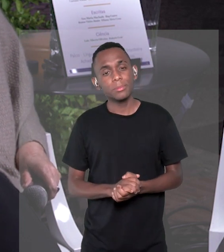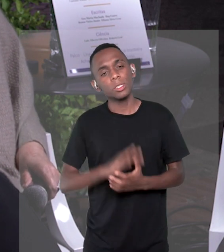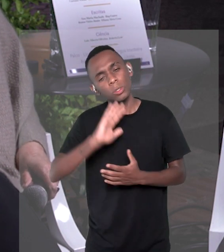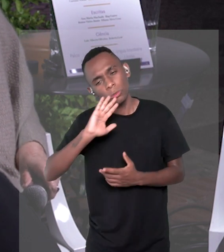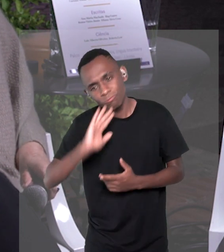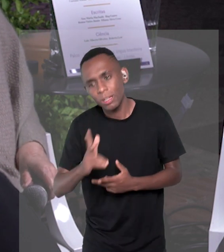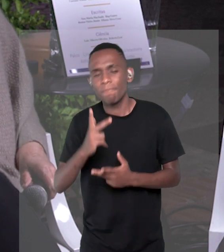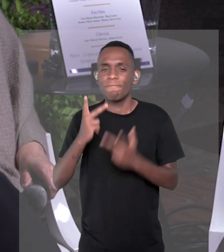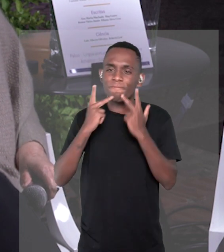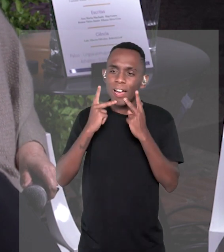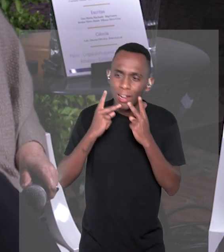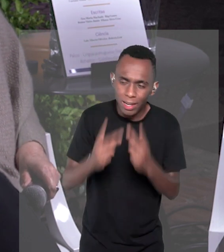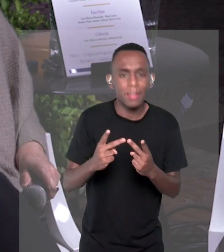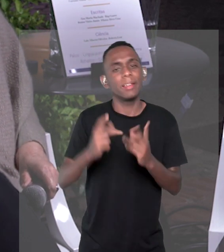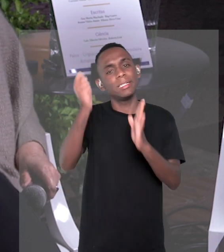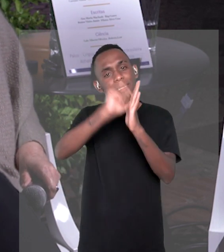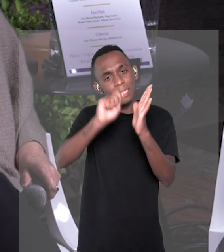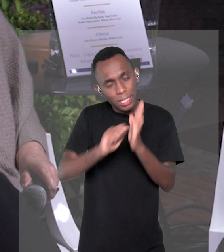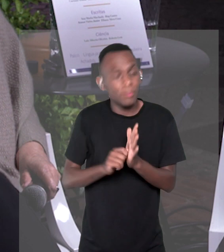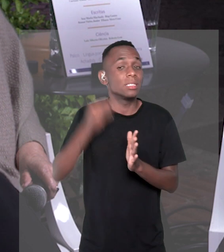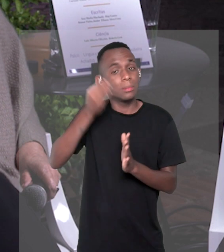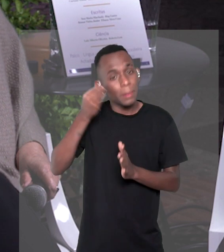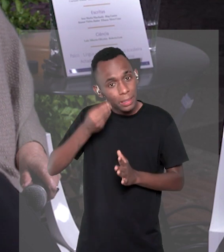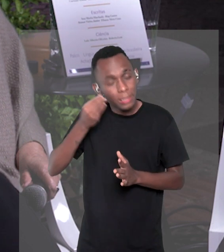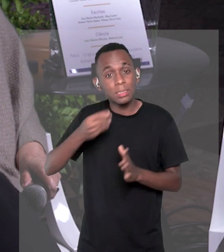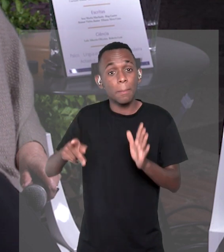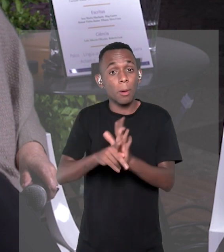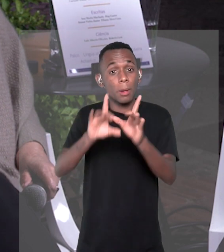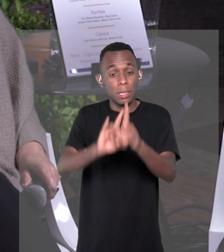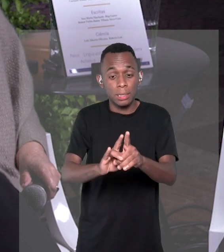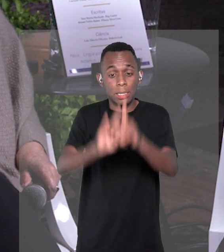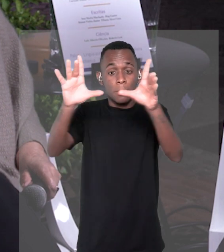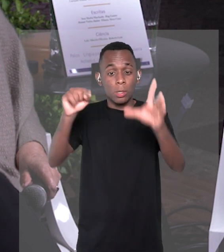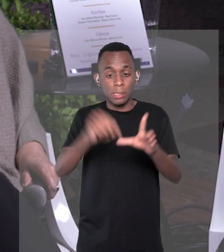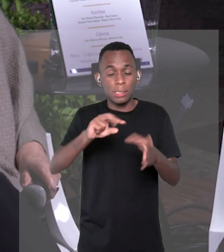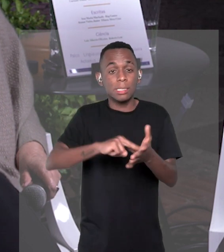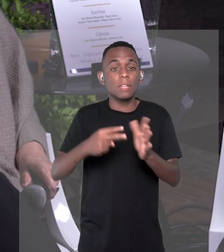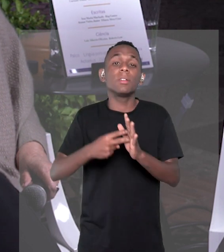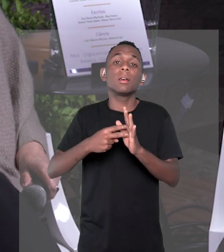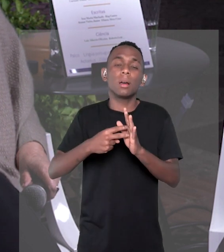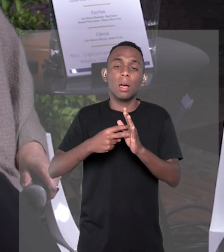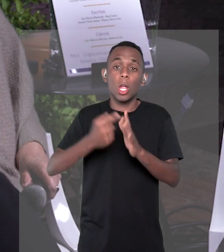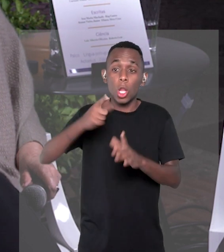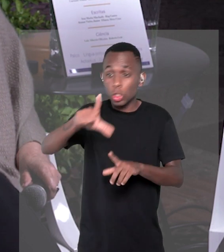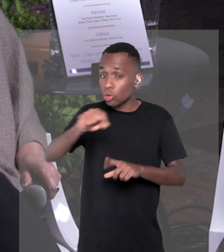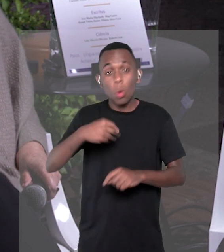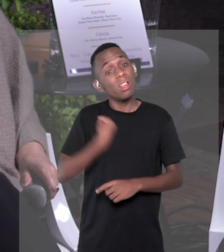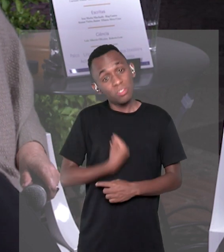que dizer e tem que afirmar. Porque eu tenho dito, escrito e